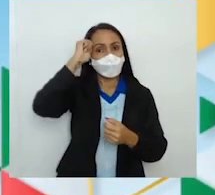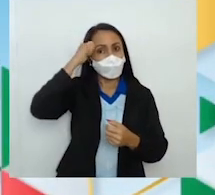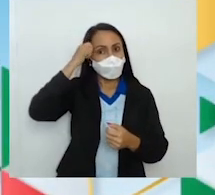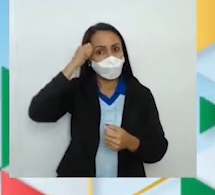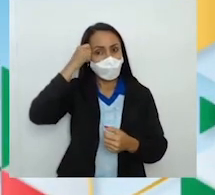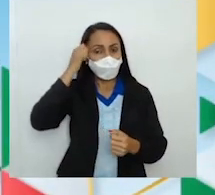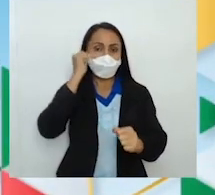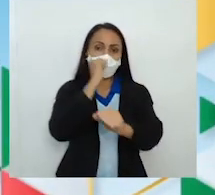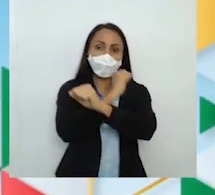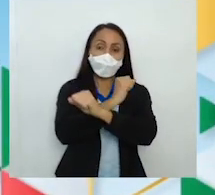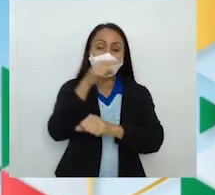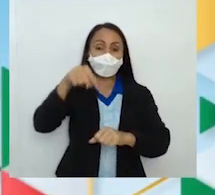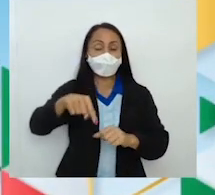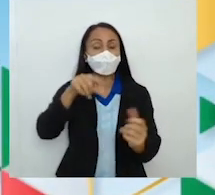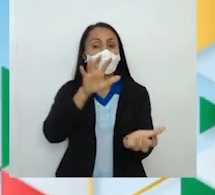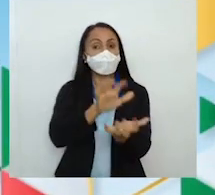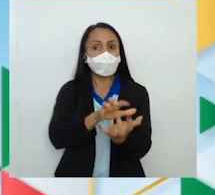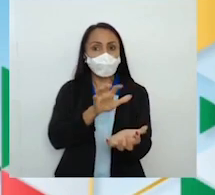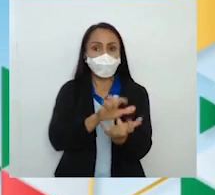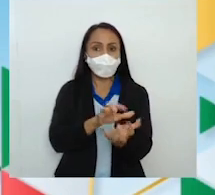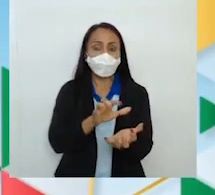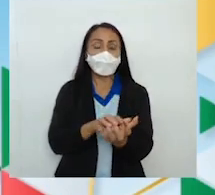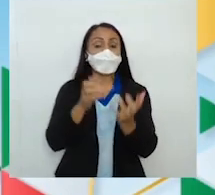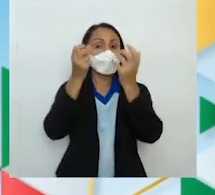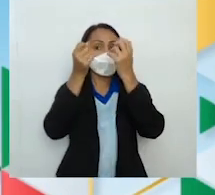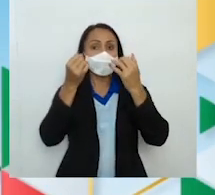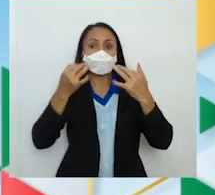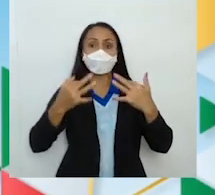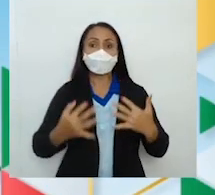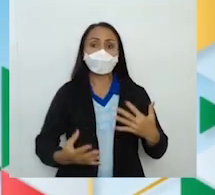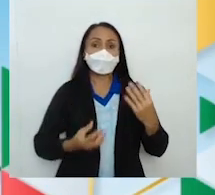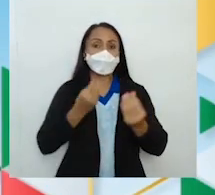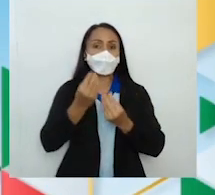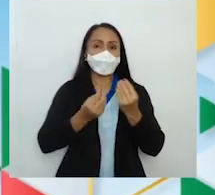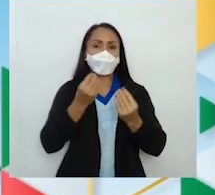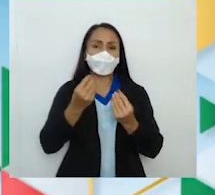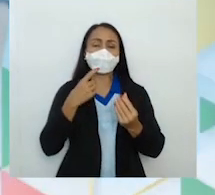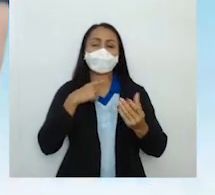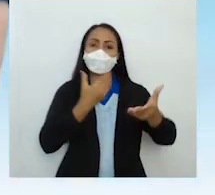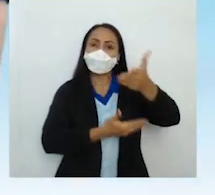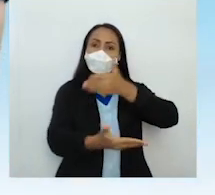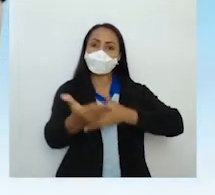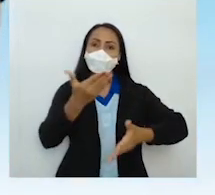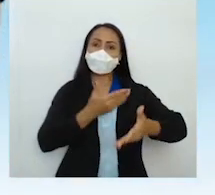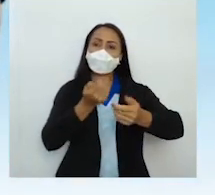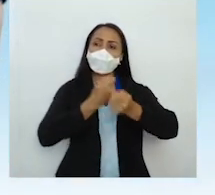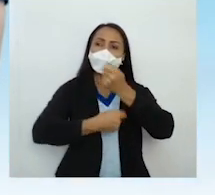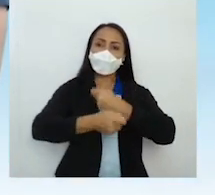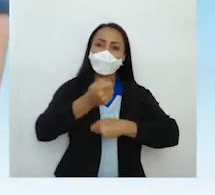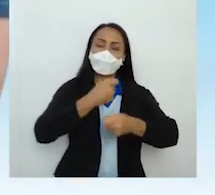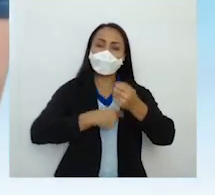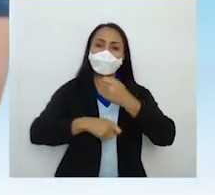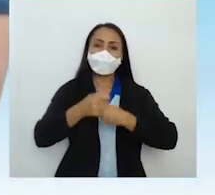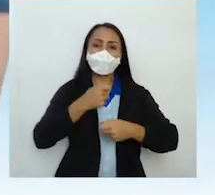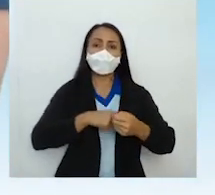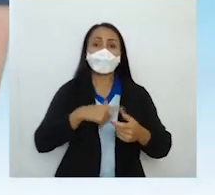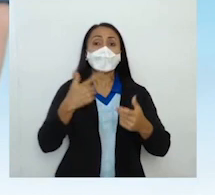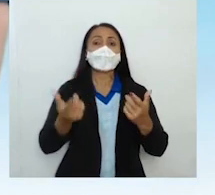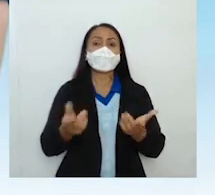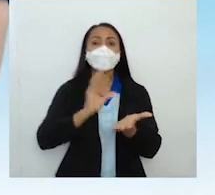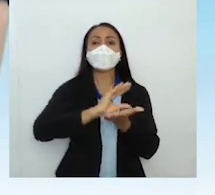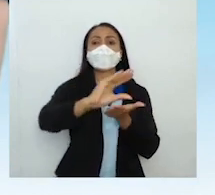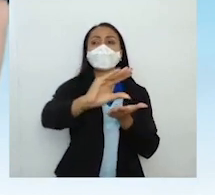Recife. Nós vamos falar sobre como se davam essas relações comerciais, como era tributado, quem